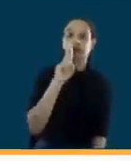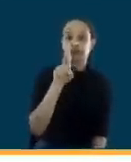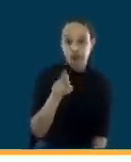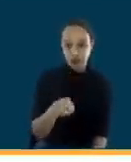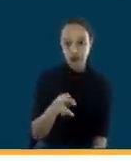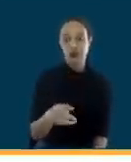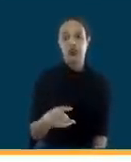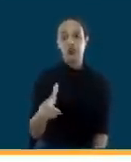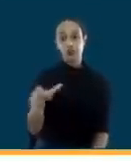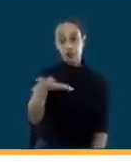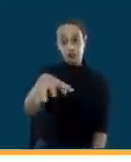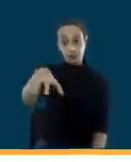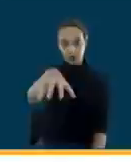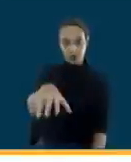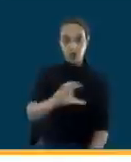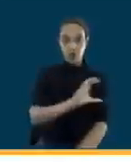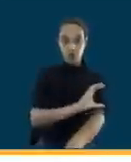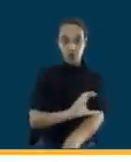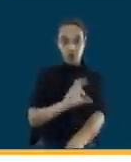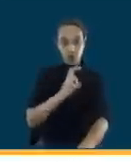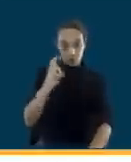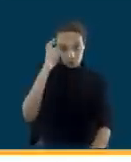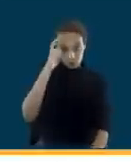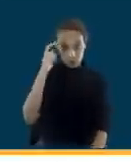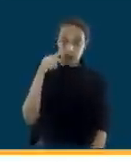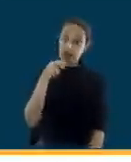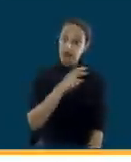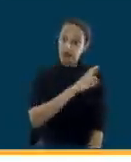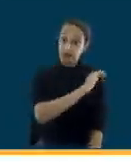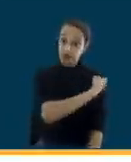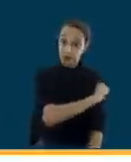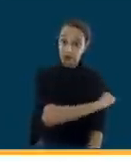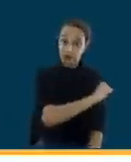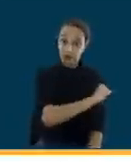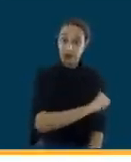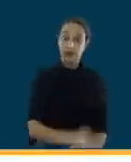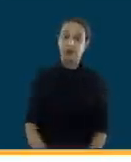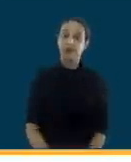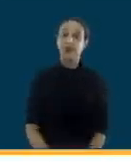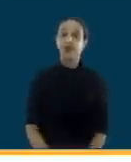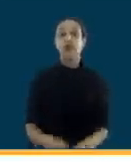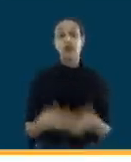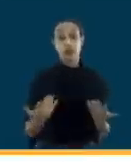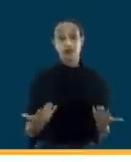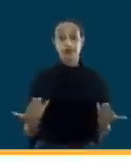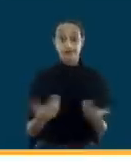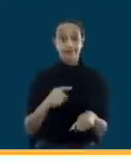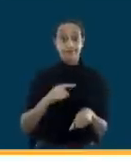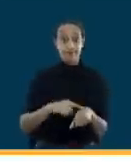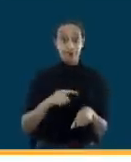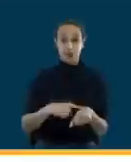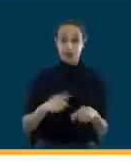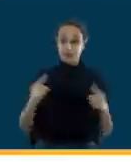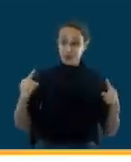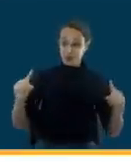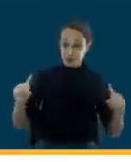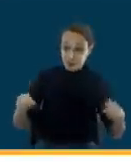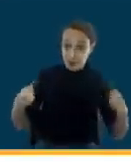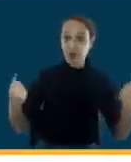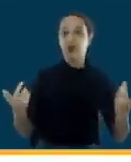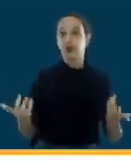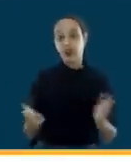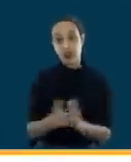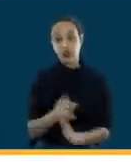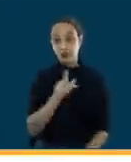Janeiro. É um momento de muito desafio. Nosso presidente Queiroz falava aqui dos